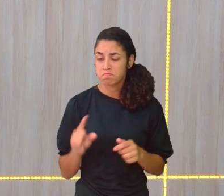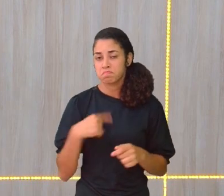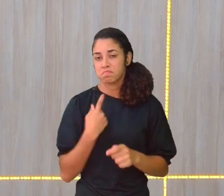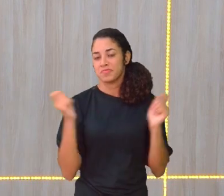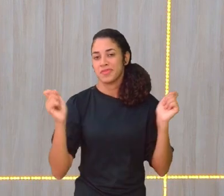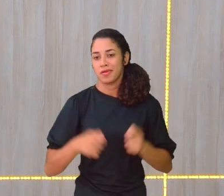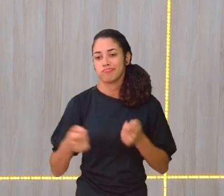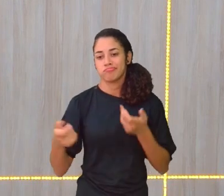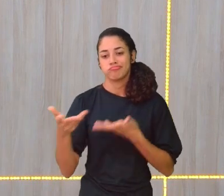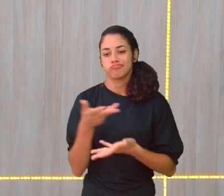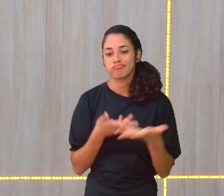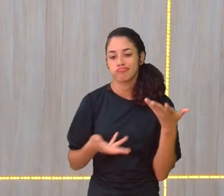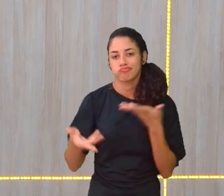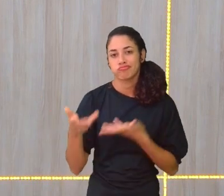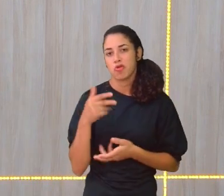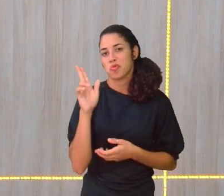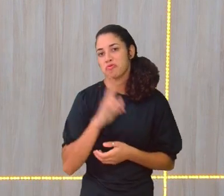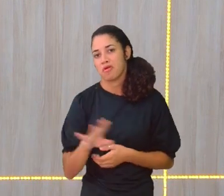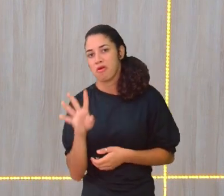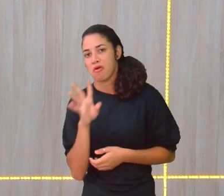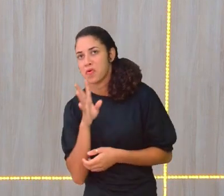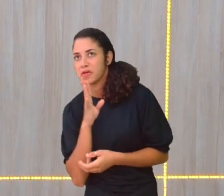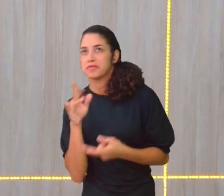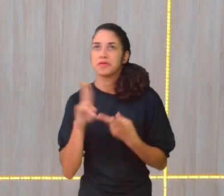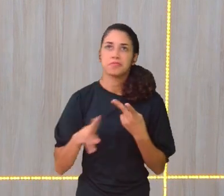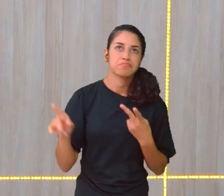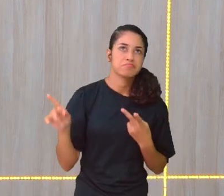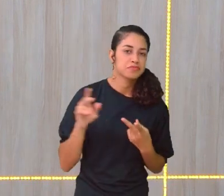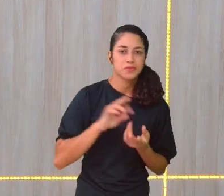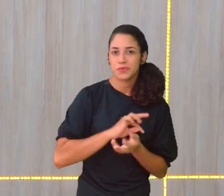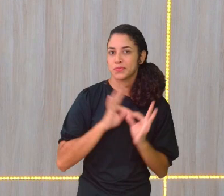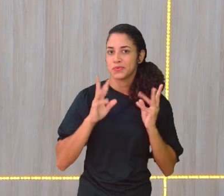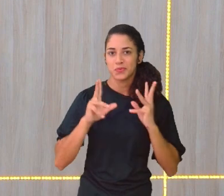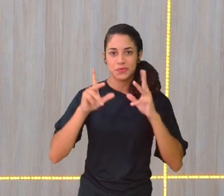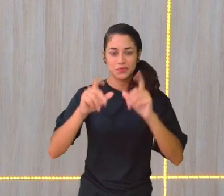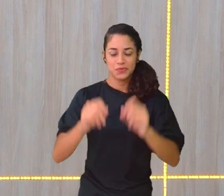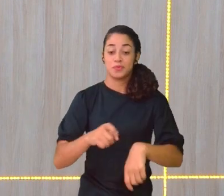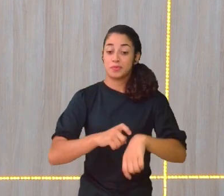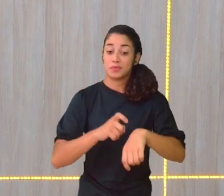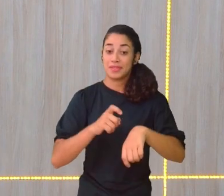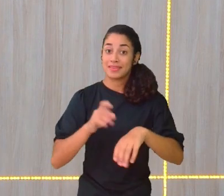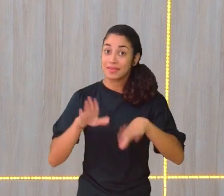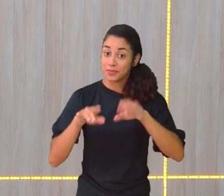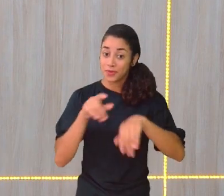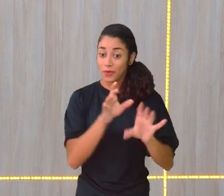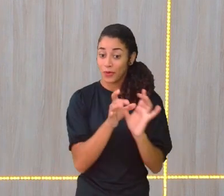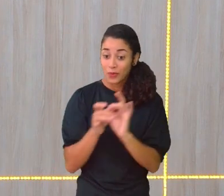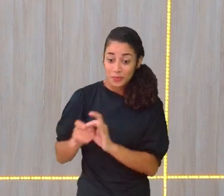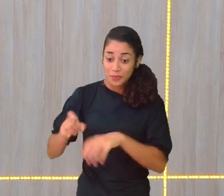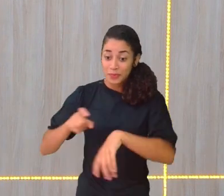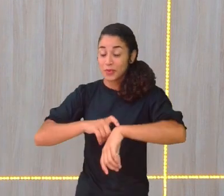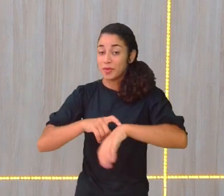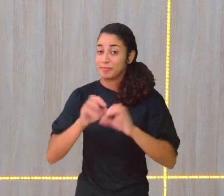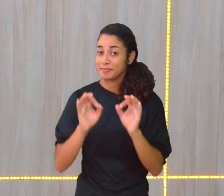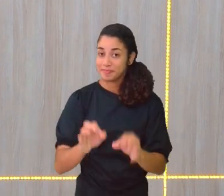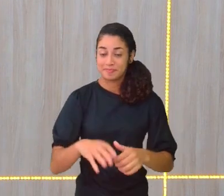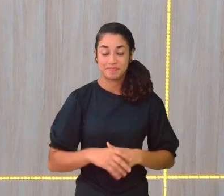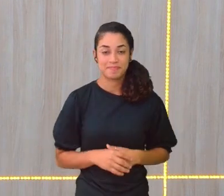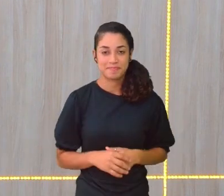podemos transitar, usar, conhecer, usar todas elas quando necessário. Então,